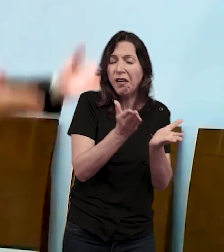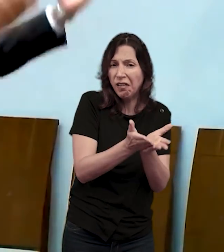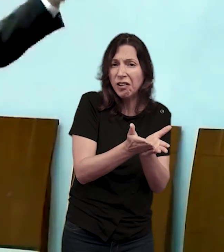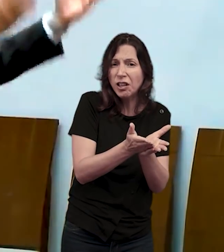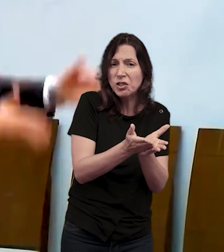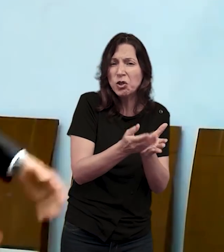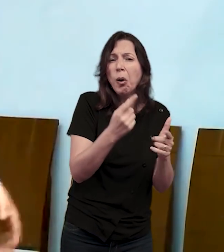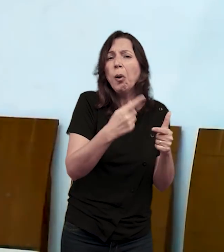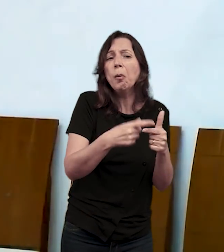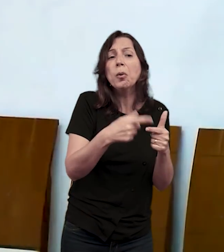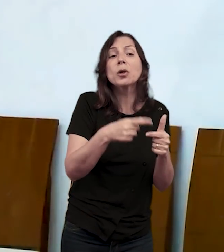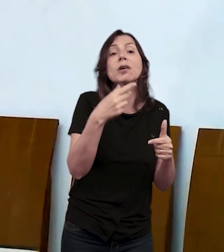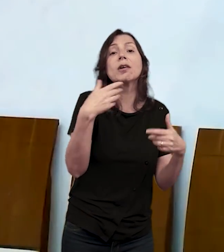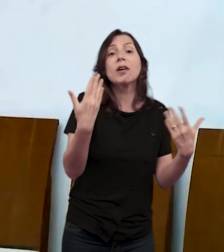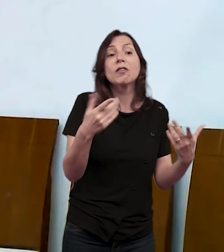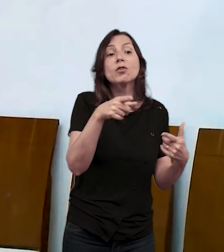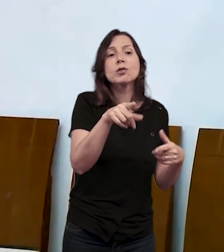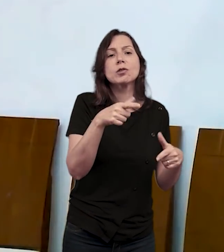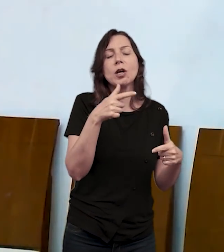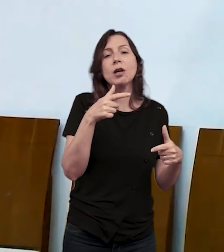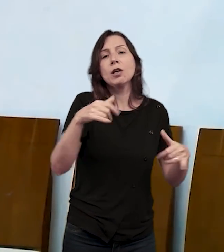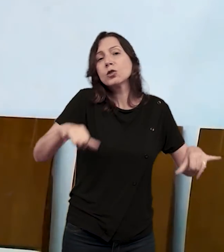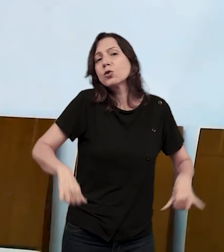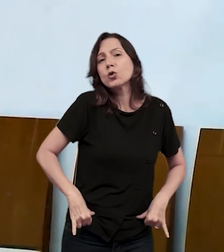O teu Deus onde está?